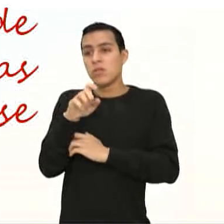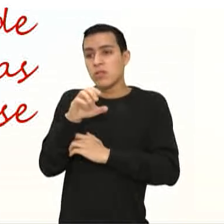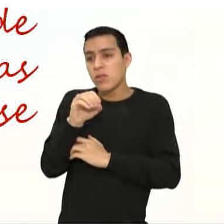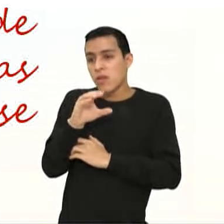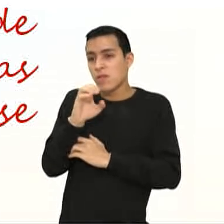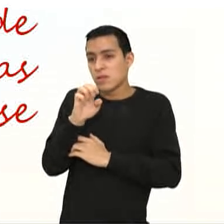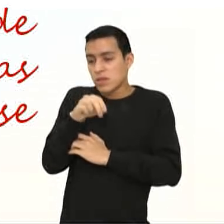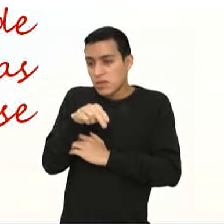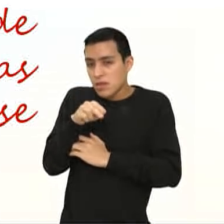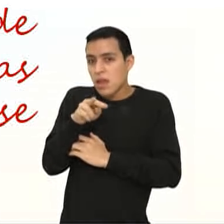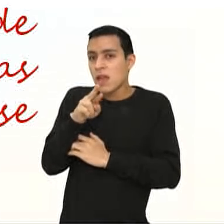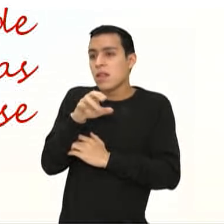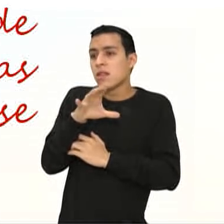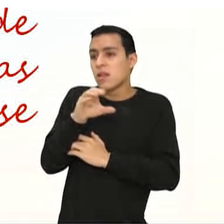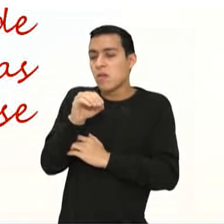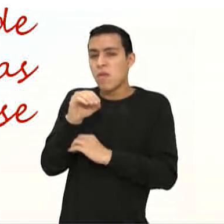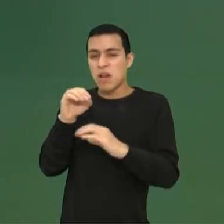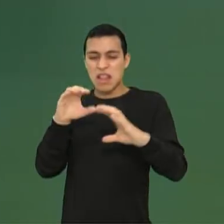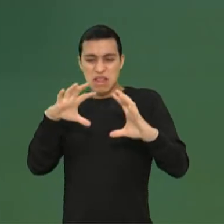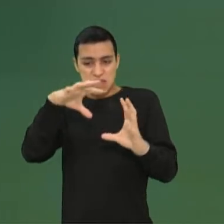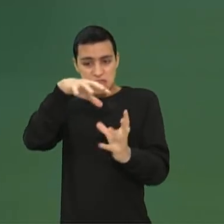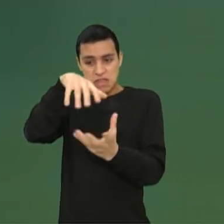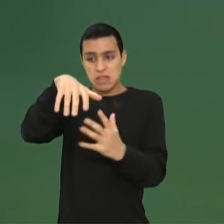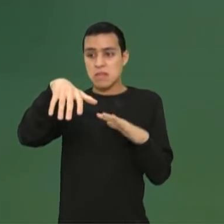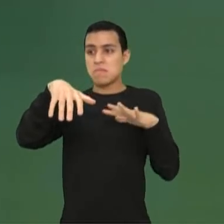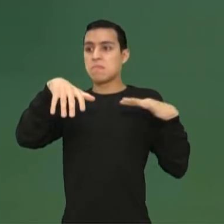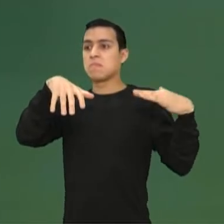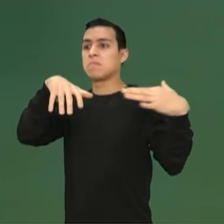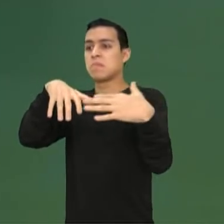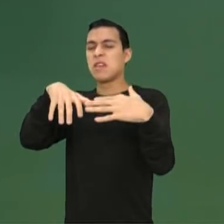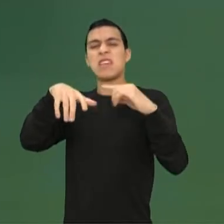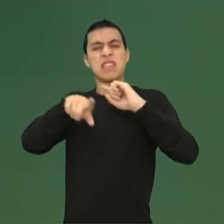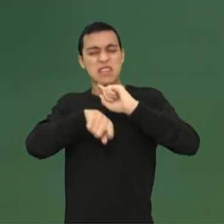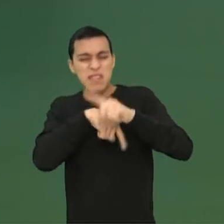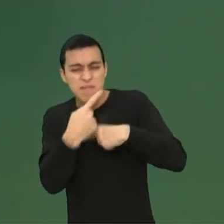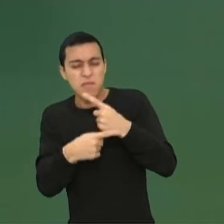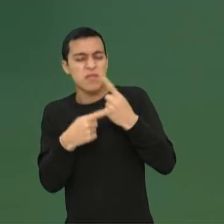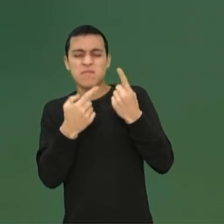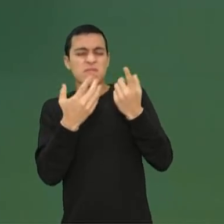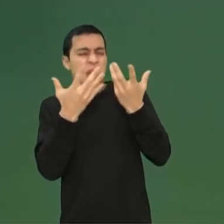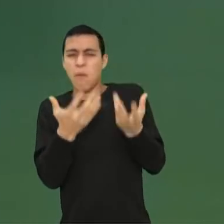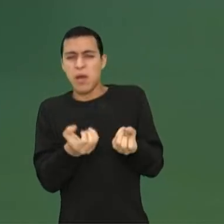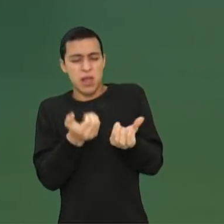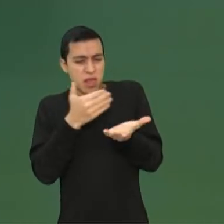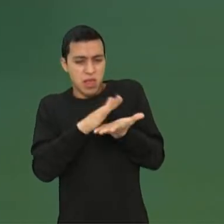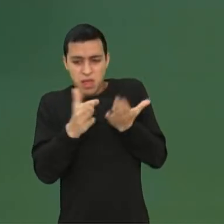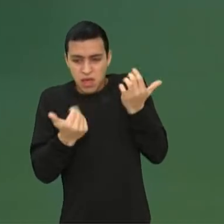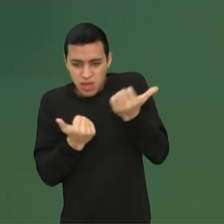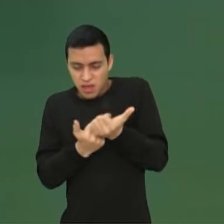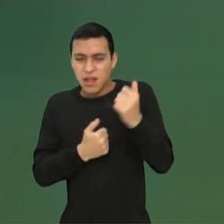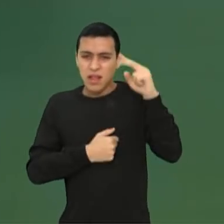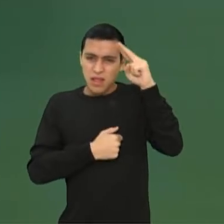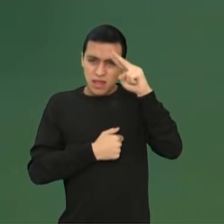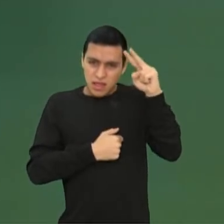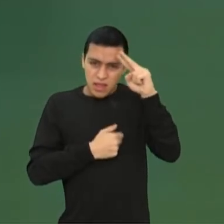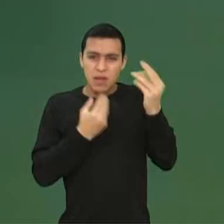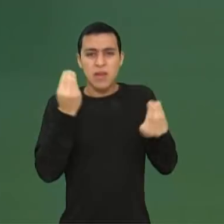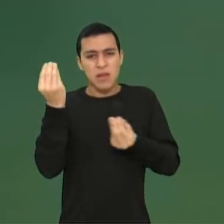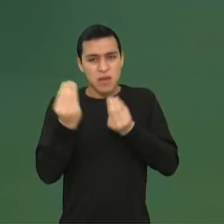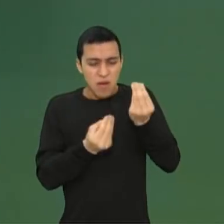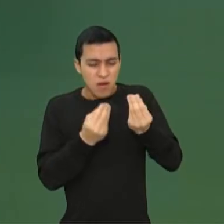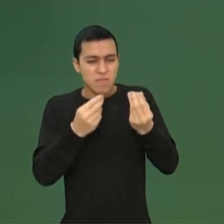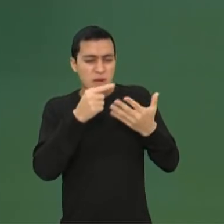tarde ajudaram a refutá-lo? Lembra? Modelo geocêntrico, Geo-Terra e